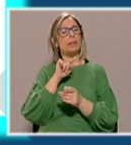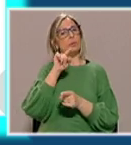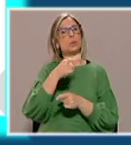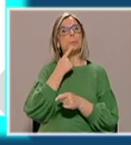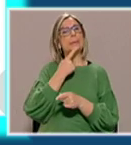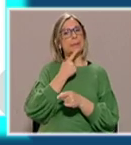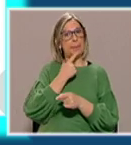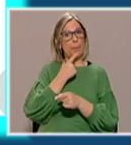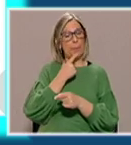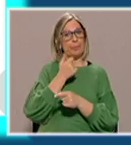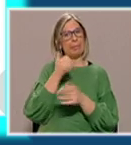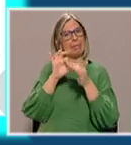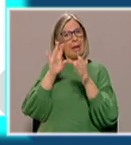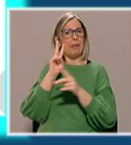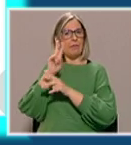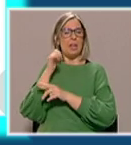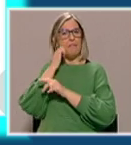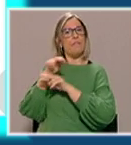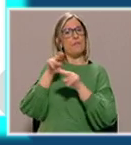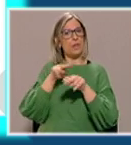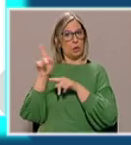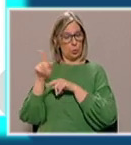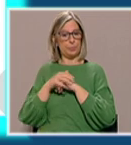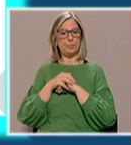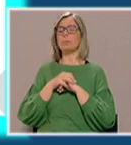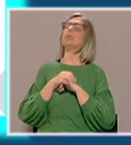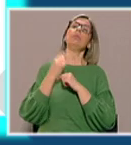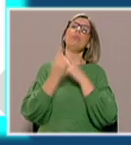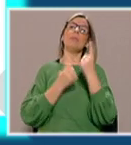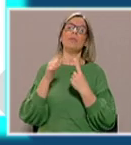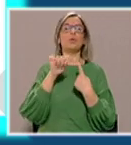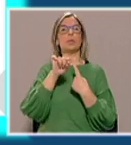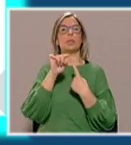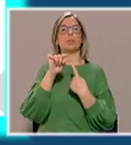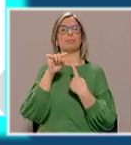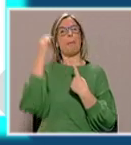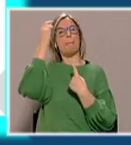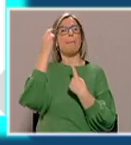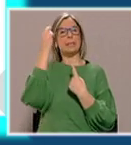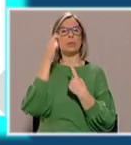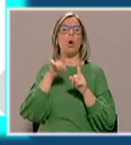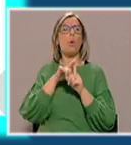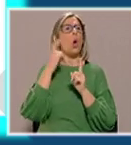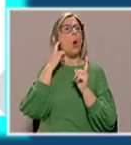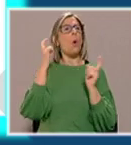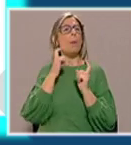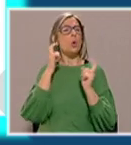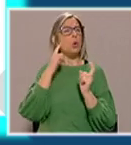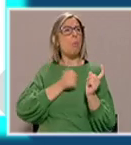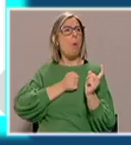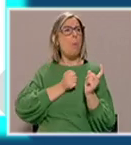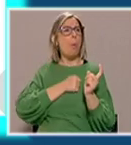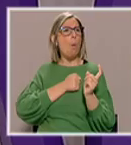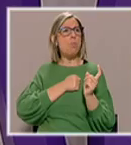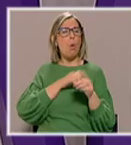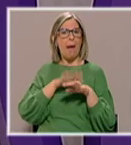percebam uma coisa. Muitas vezes vocês ficam com a ideia de que os ruídos que se ouvem dizem respeito à contração. E